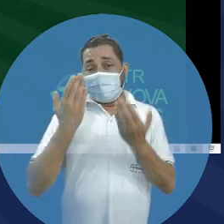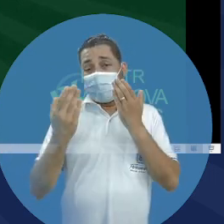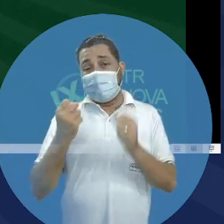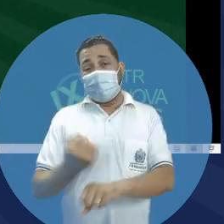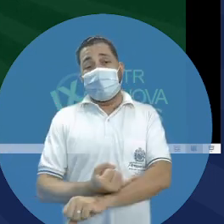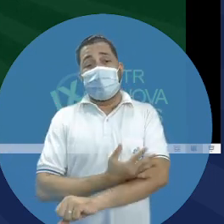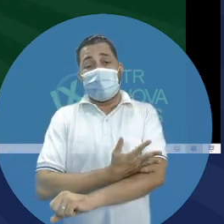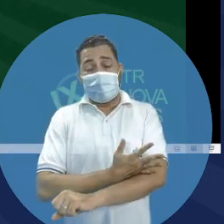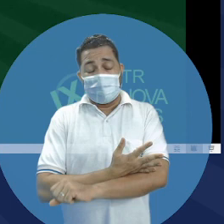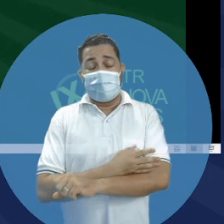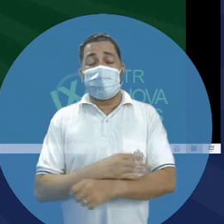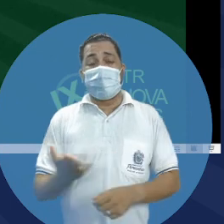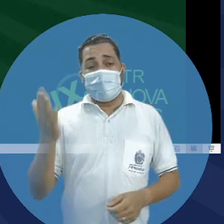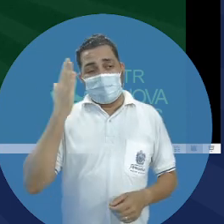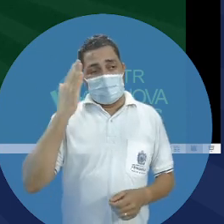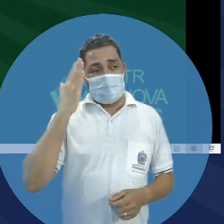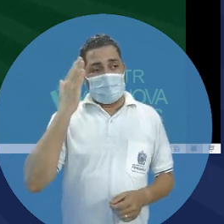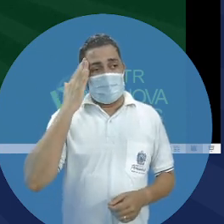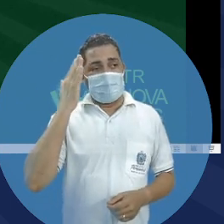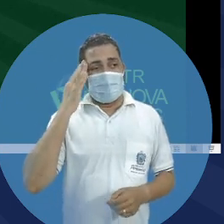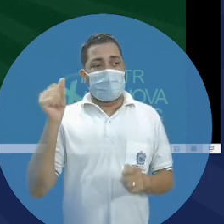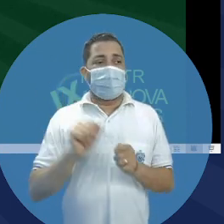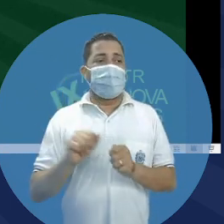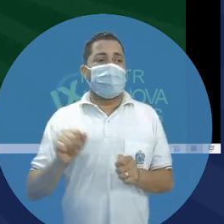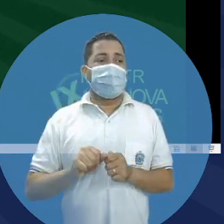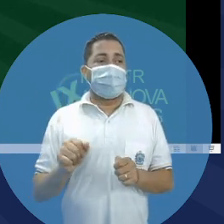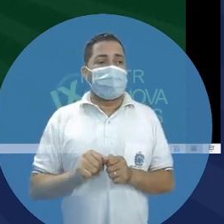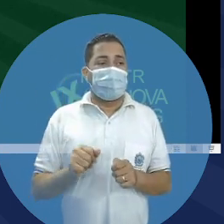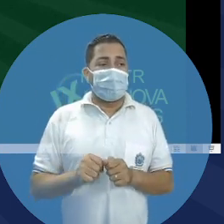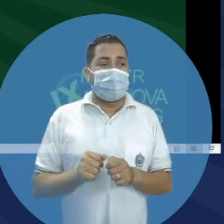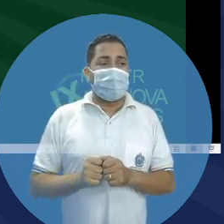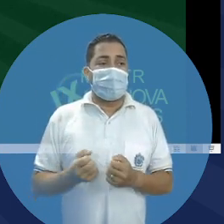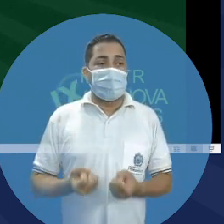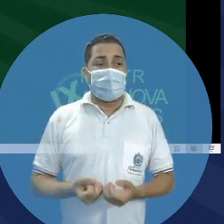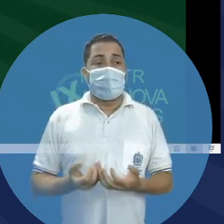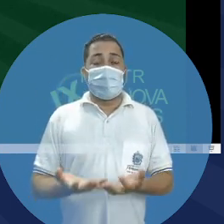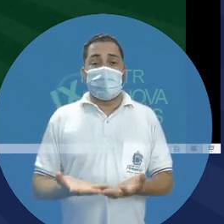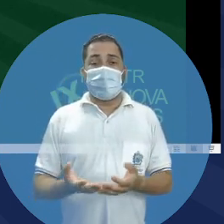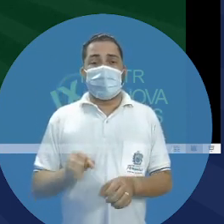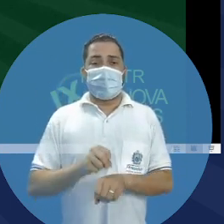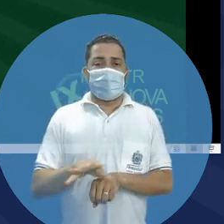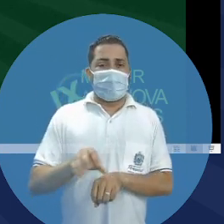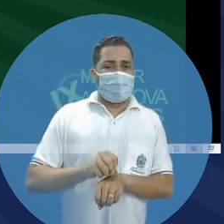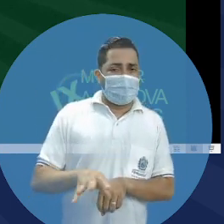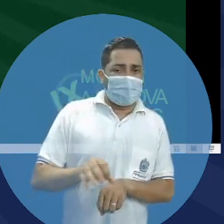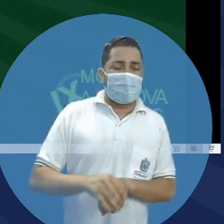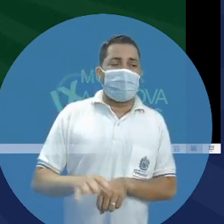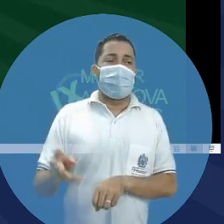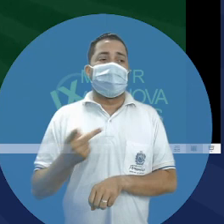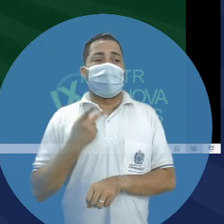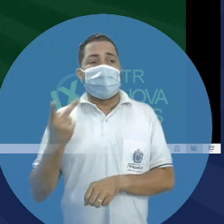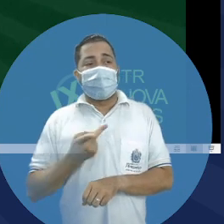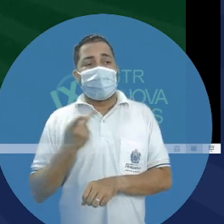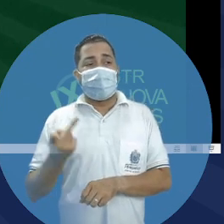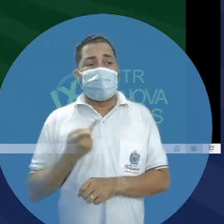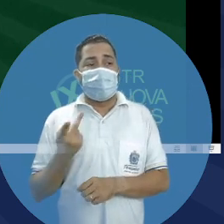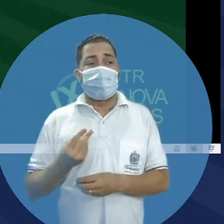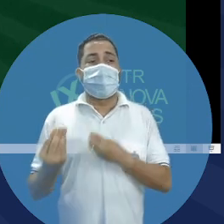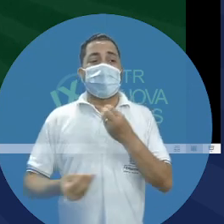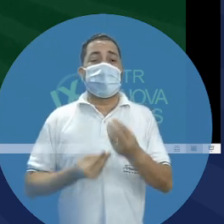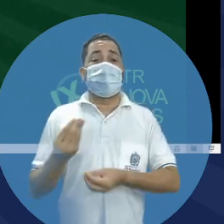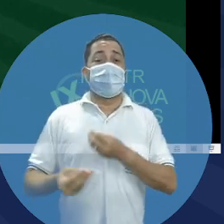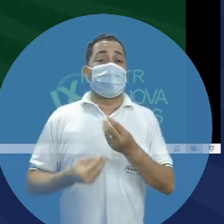essa construção, foram dando dicas, falando para como seria bom ter um